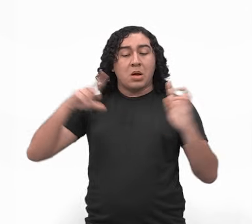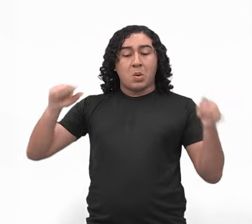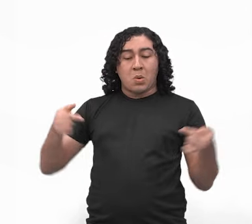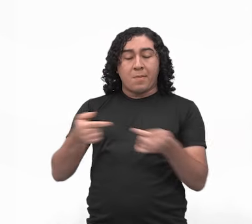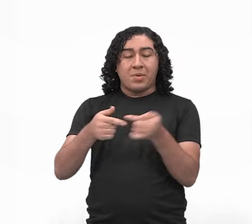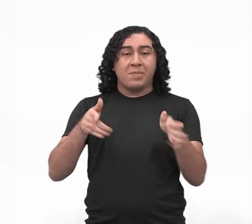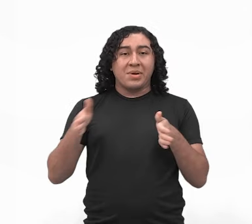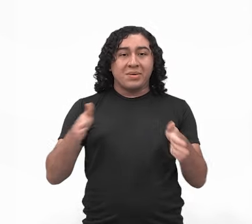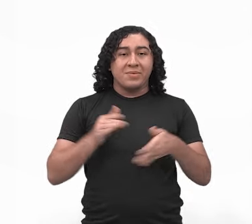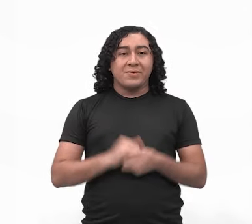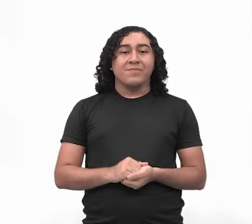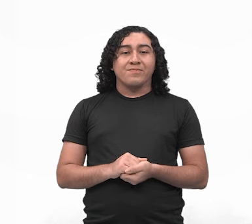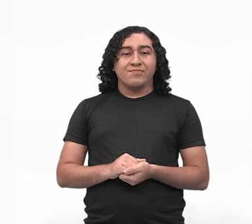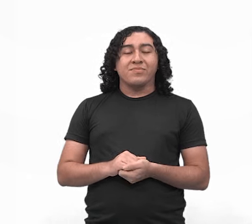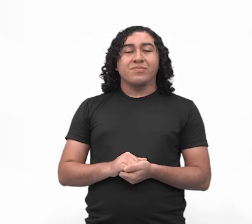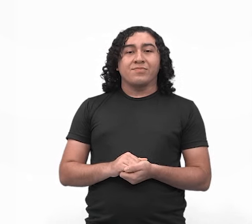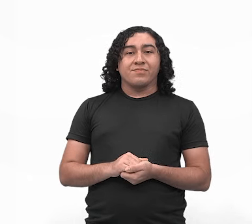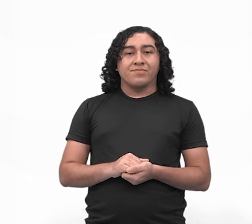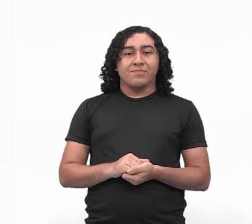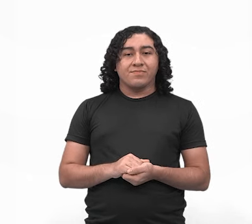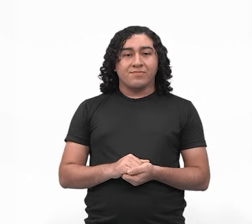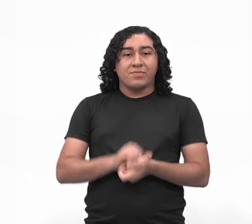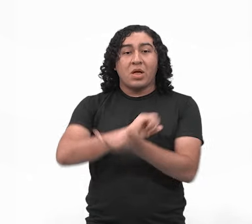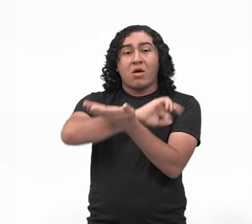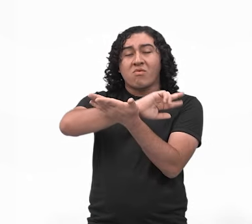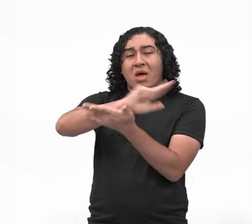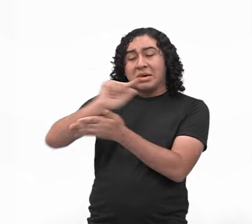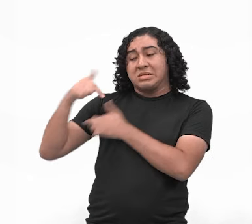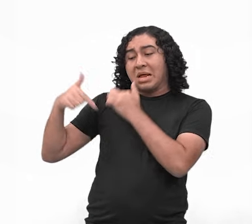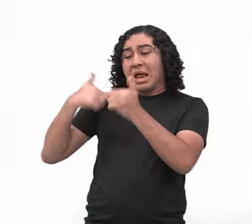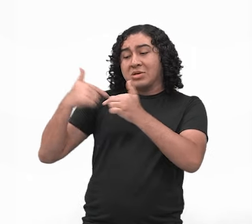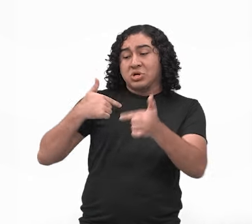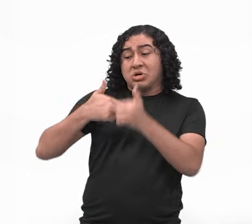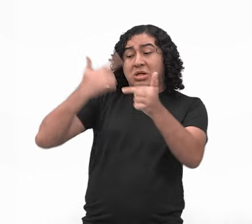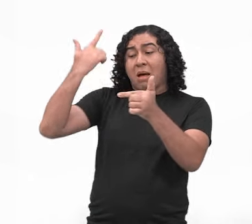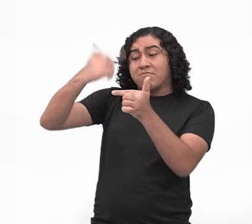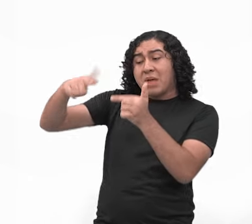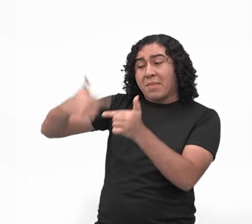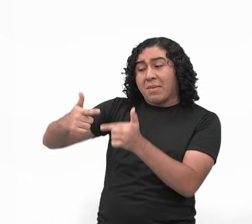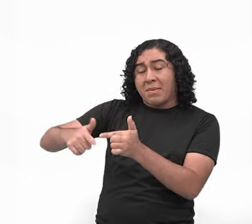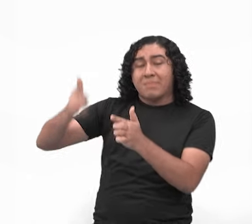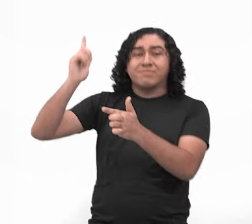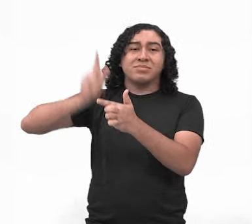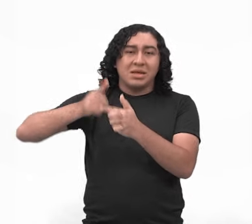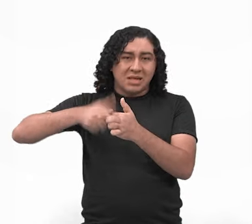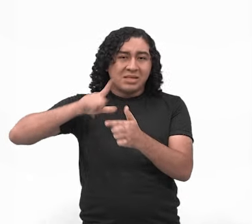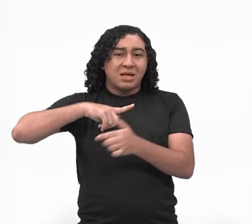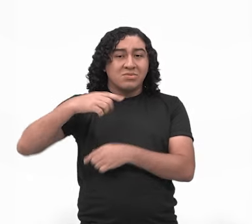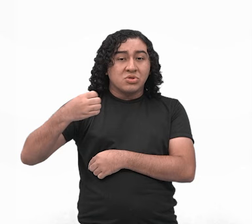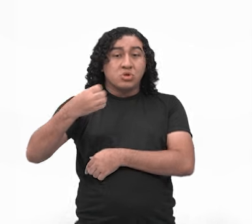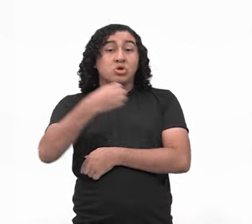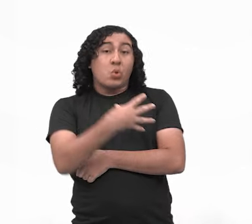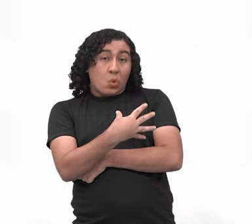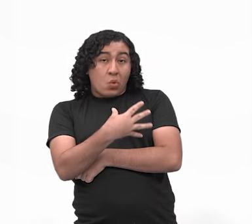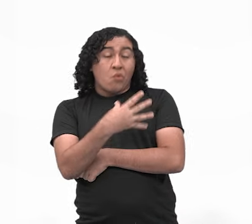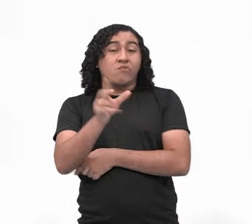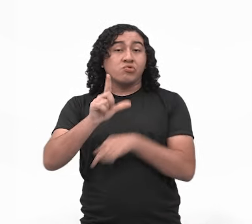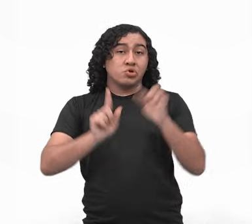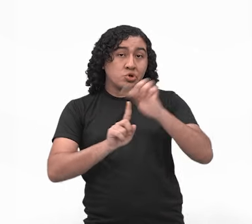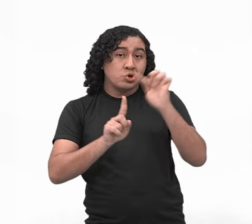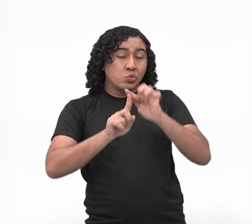período? Diversidade de questionamento de formas tradicional, inclusão de novas mídias, que nós já falamos